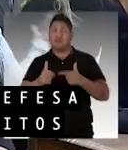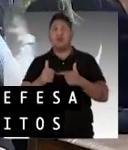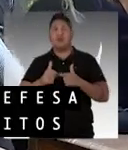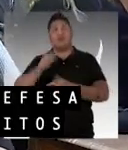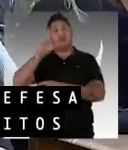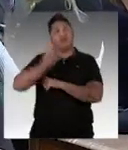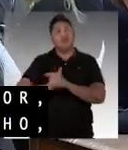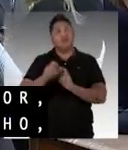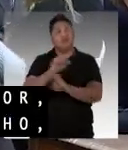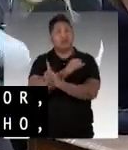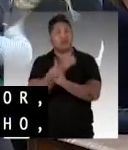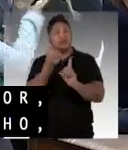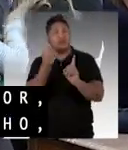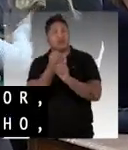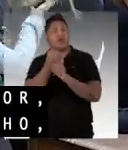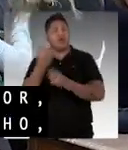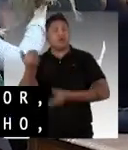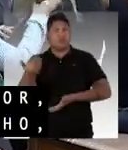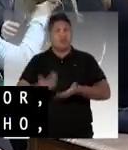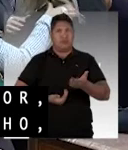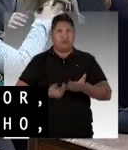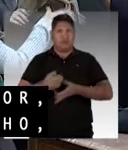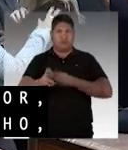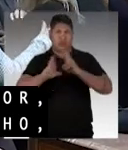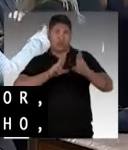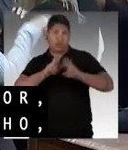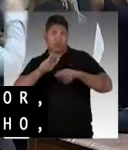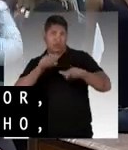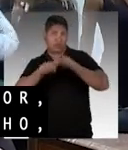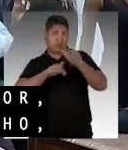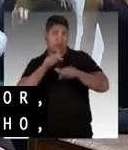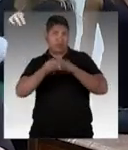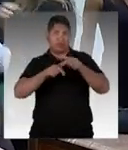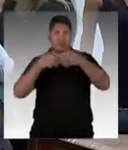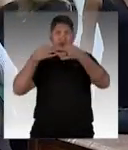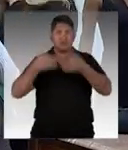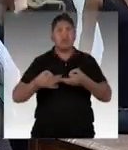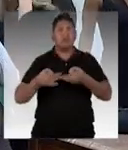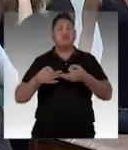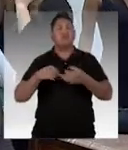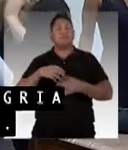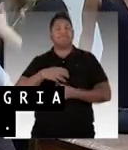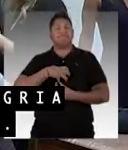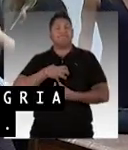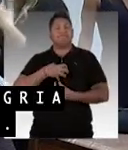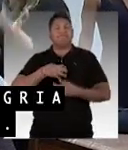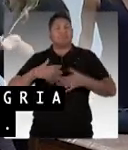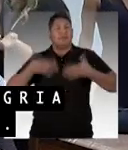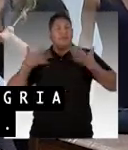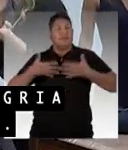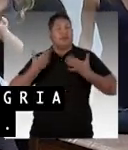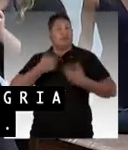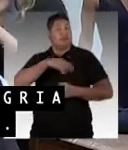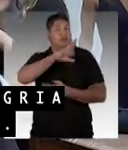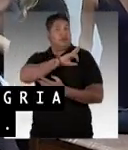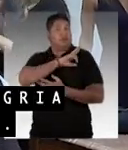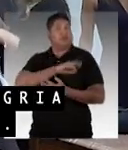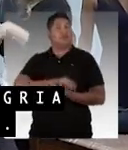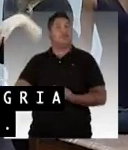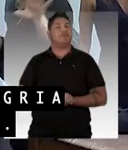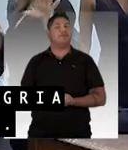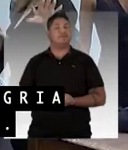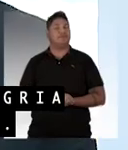defesa intransigente dos direitos sociais, do trabalhador, da relação do trabalho digno. É um sentimento de alegria